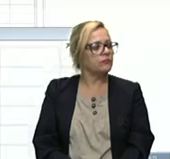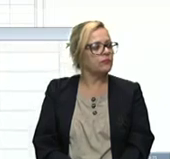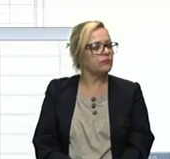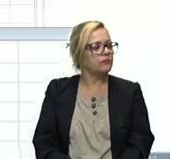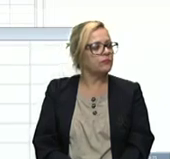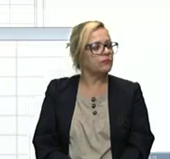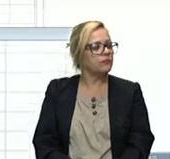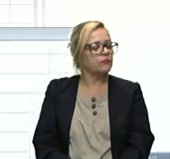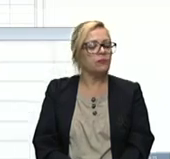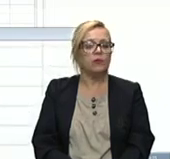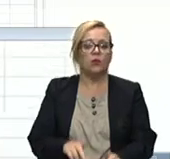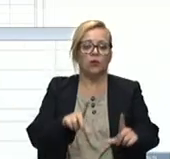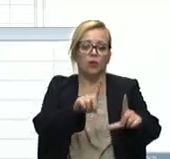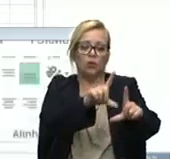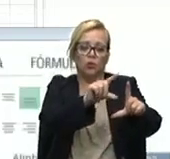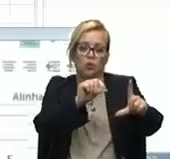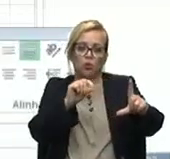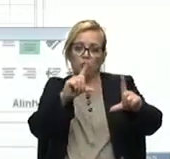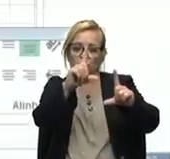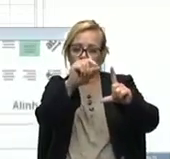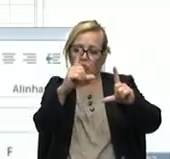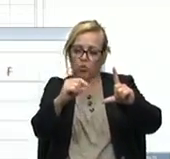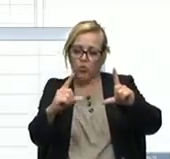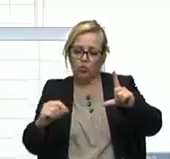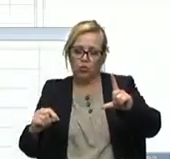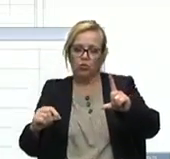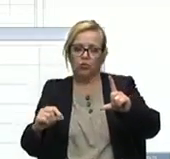Eu seleciono os pares ordenados,